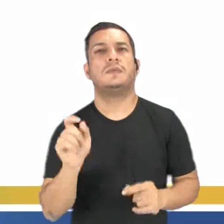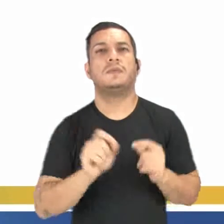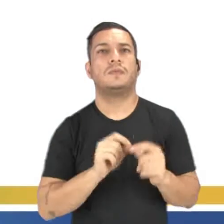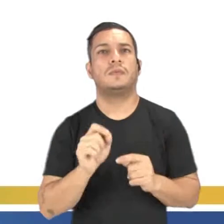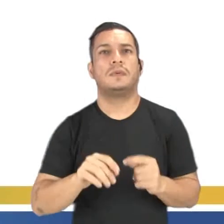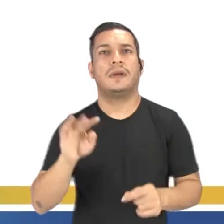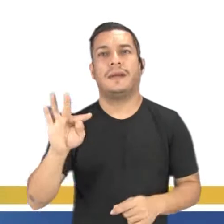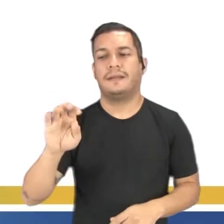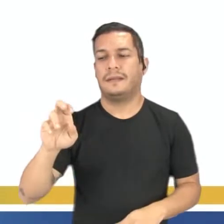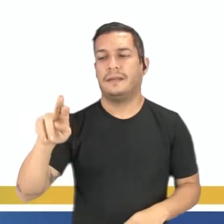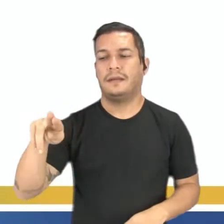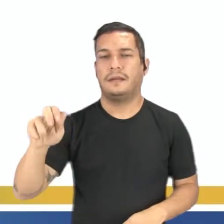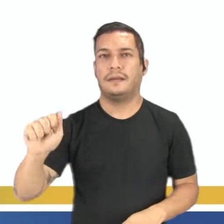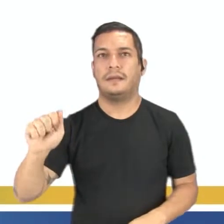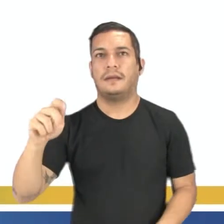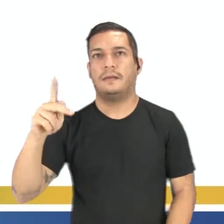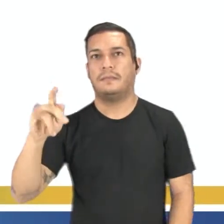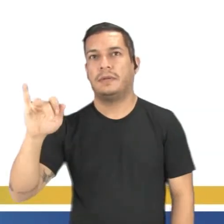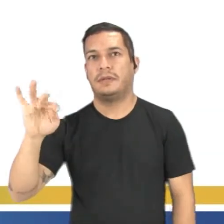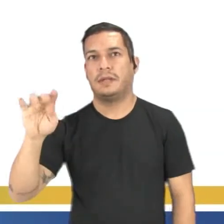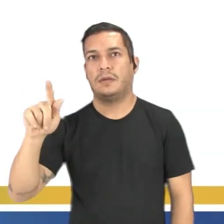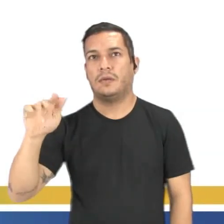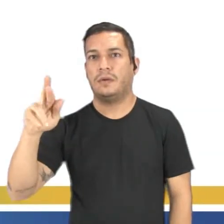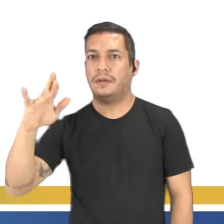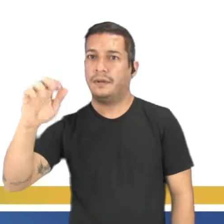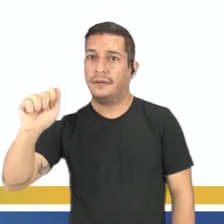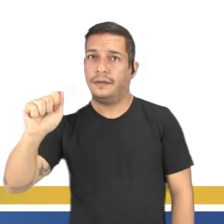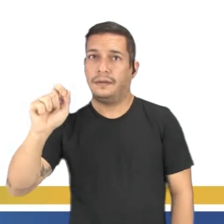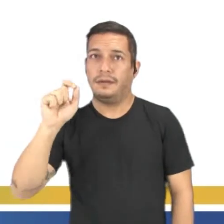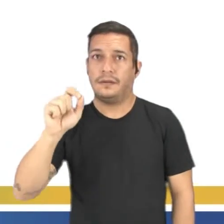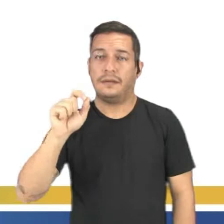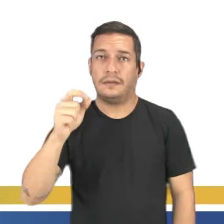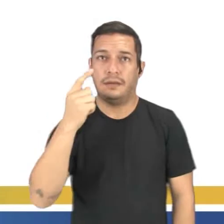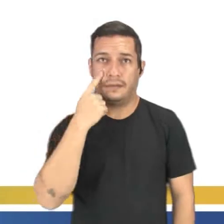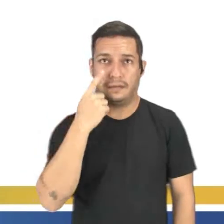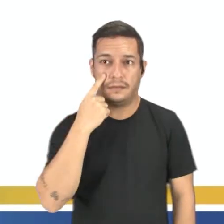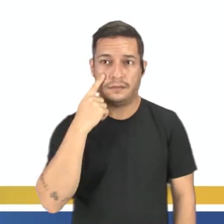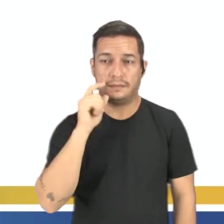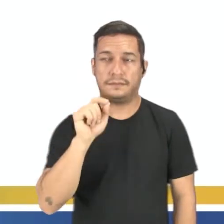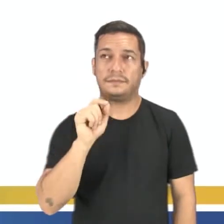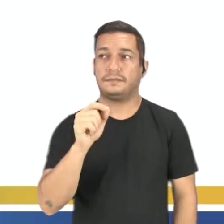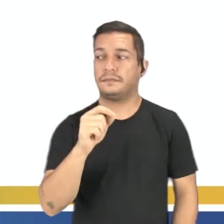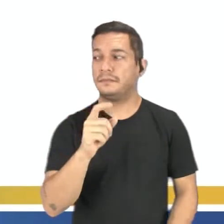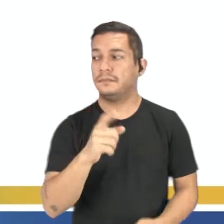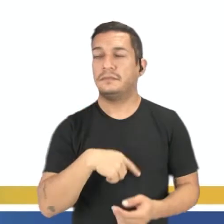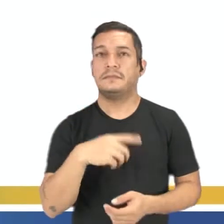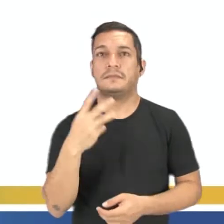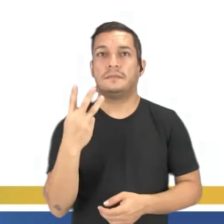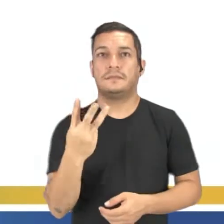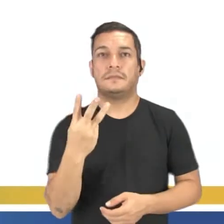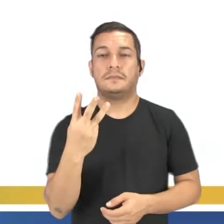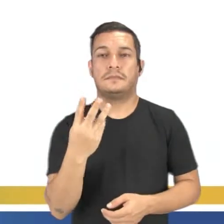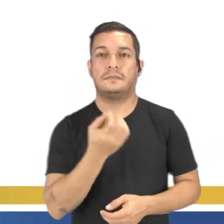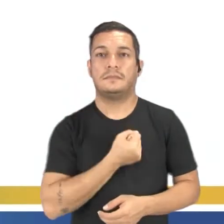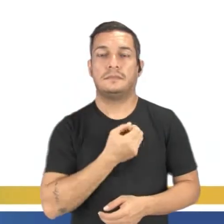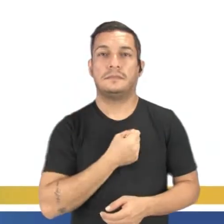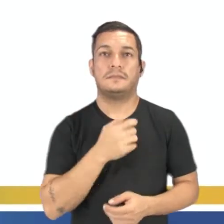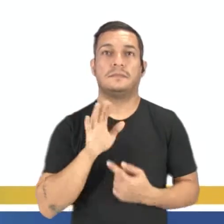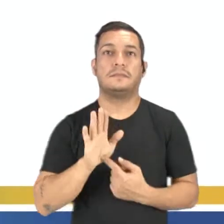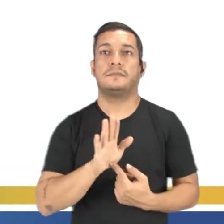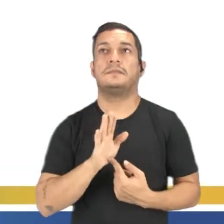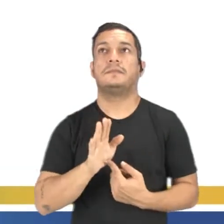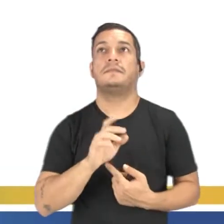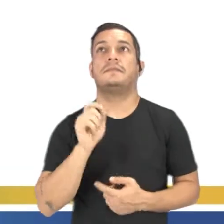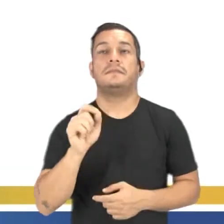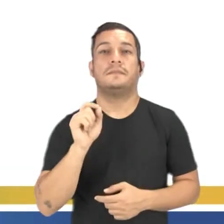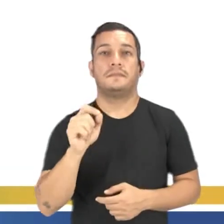são ternas pitagóricas? As ternas pitagóricas, o próprio termo já está dizendo, terna vem de 3. São 3 valores que obedecem